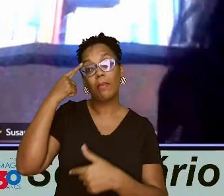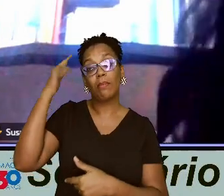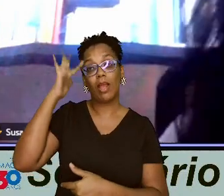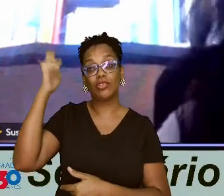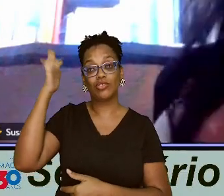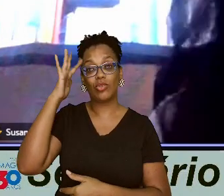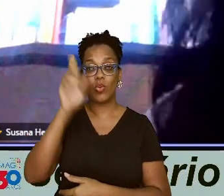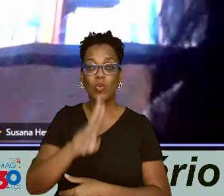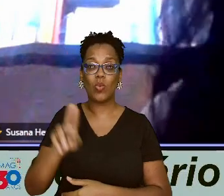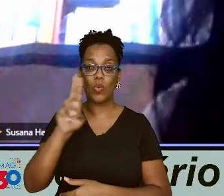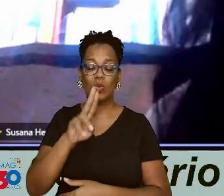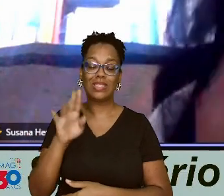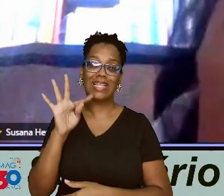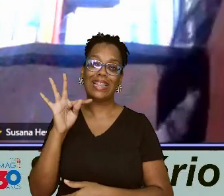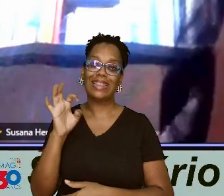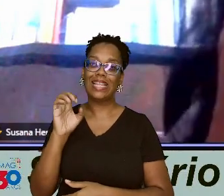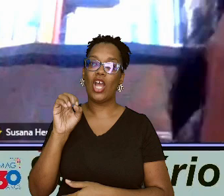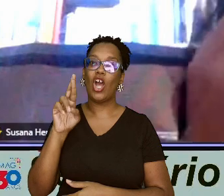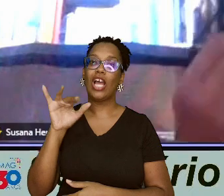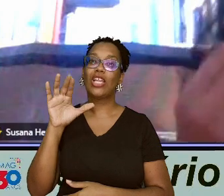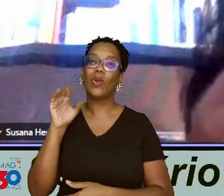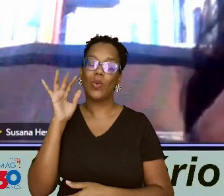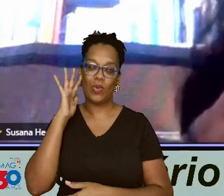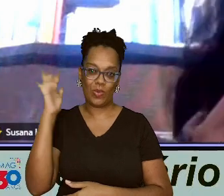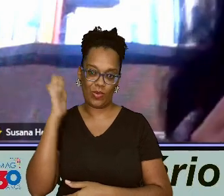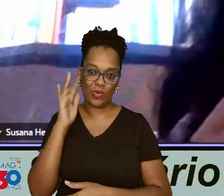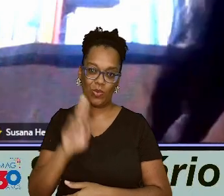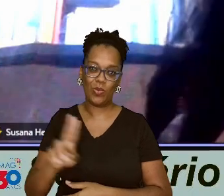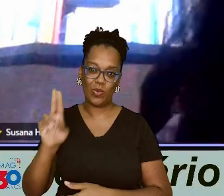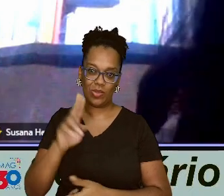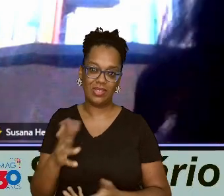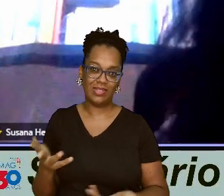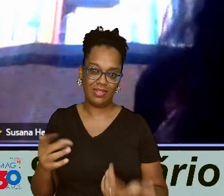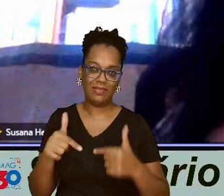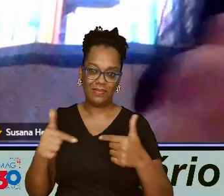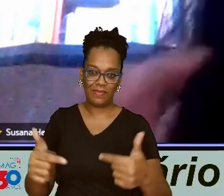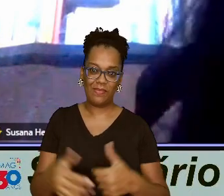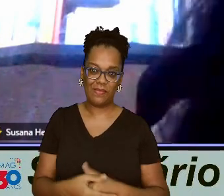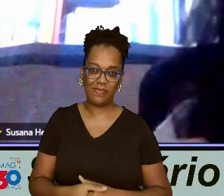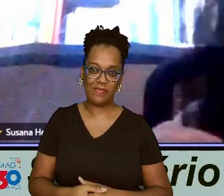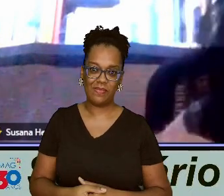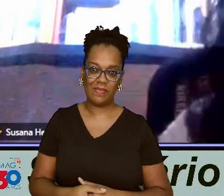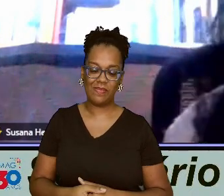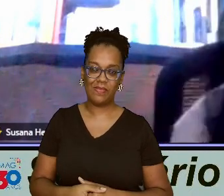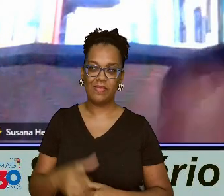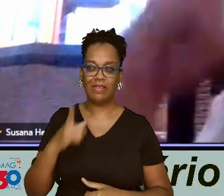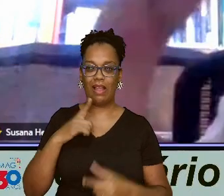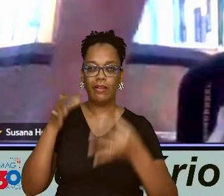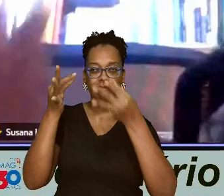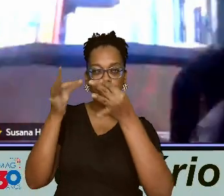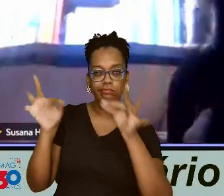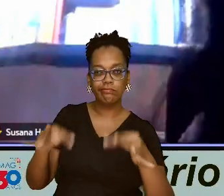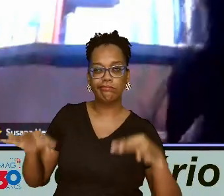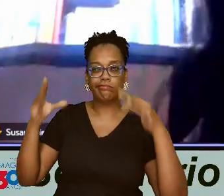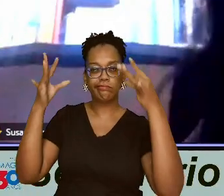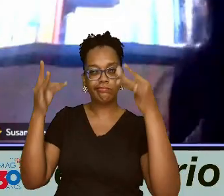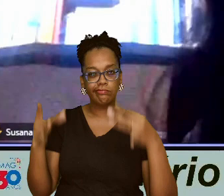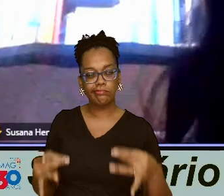assim, como teoricamente a gente imaginaria que ele seria aplicado, né? Destrinchando, marco final,